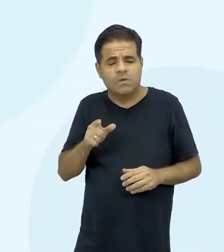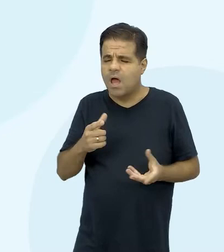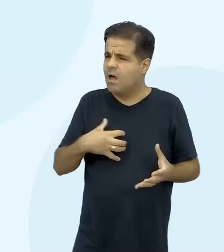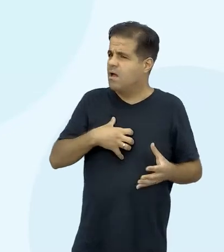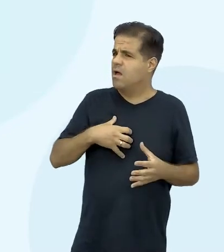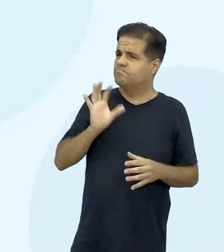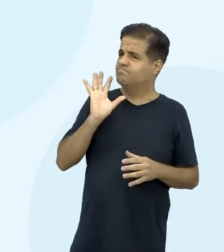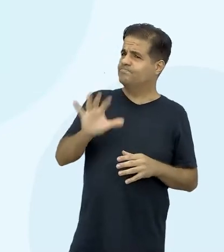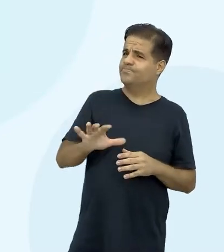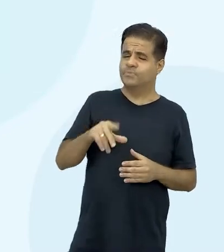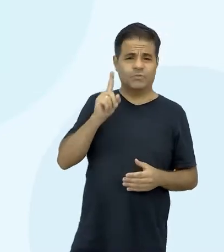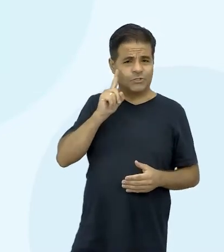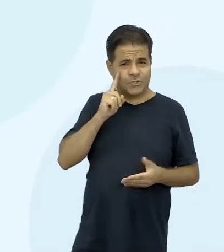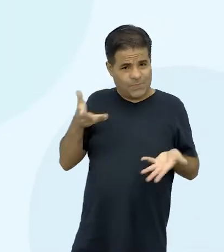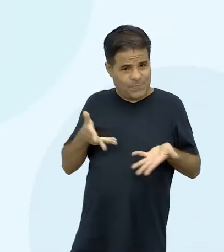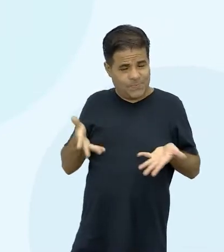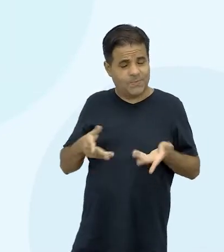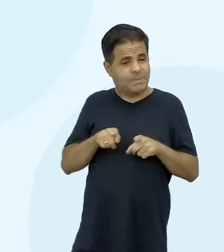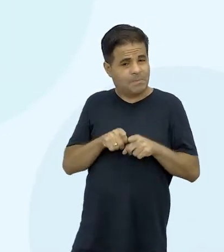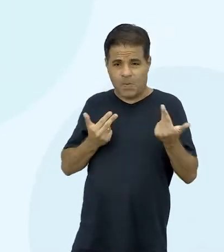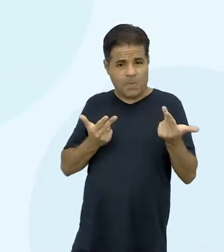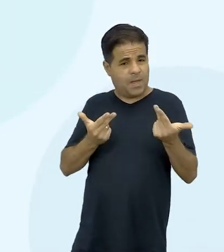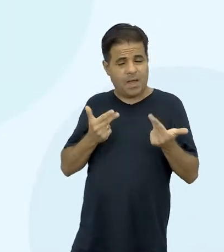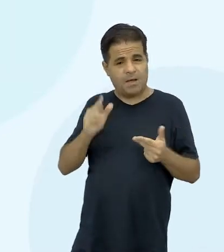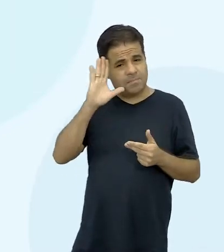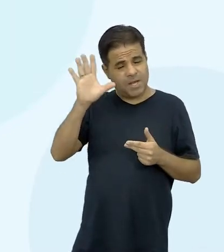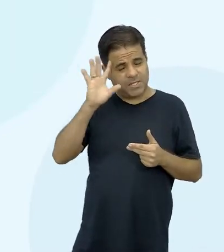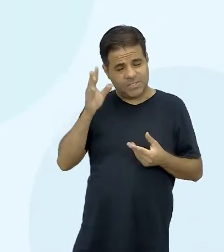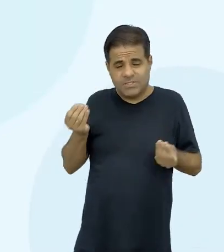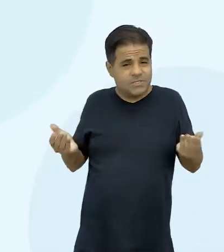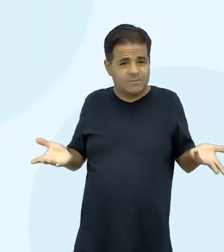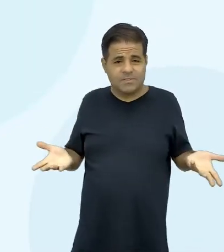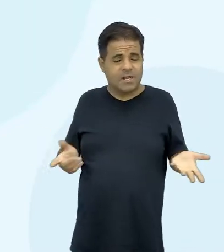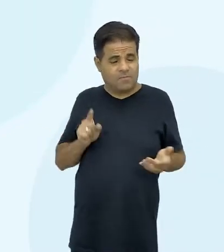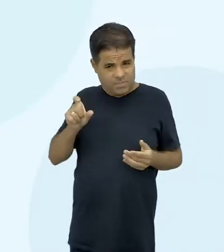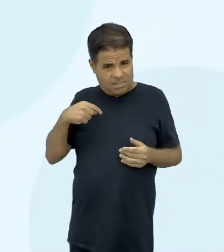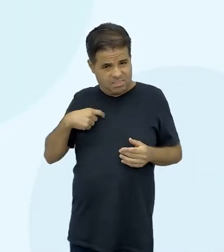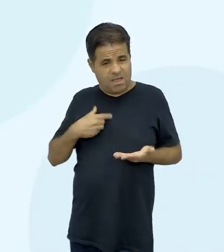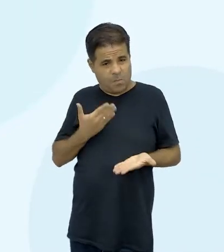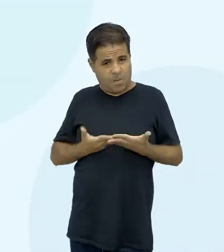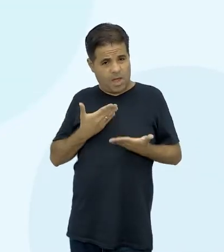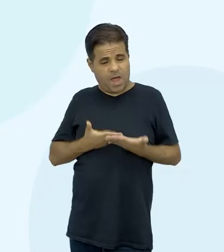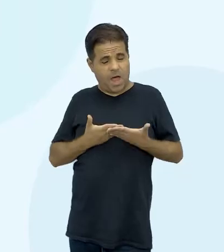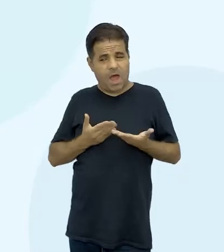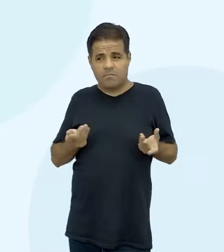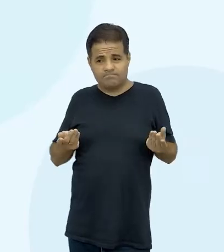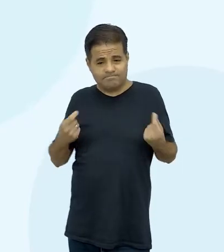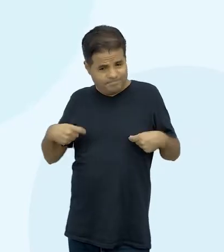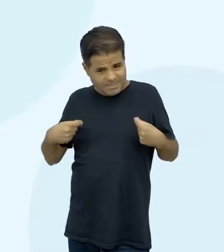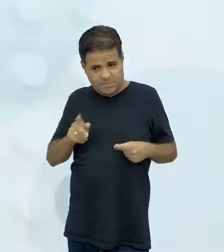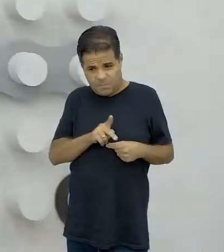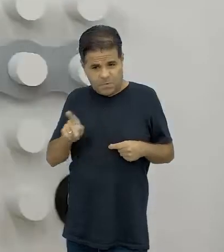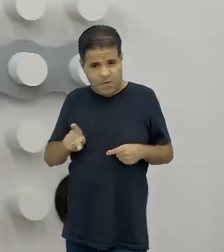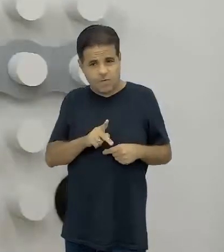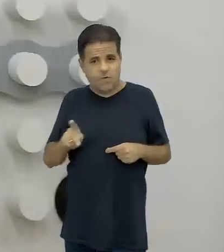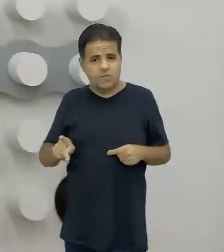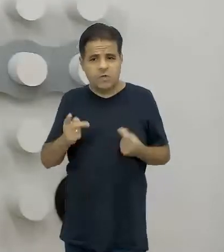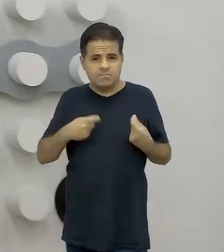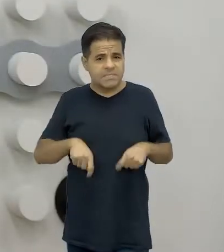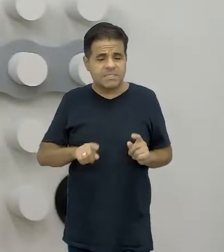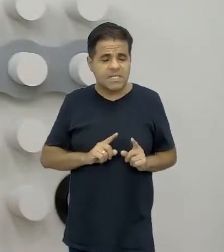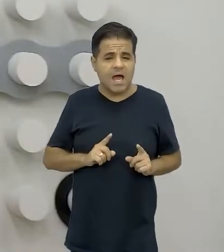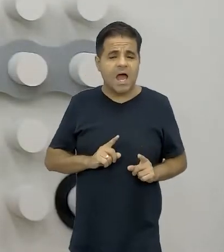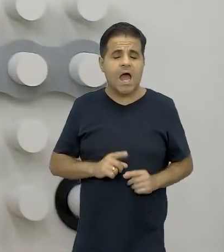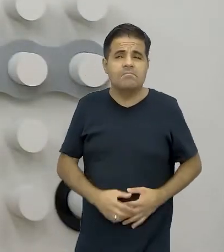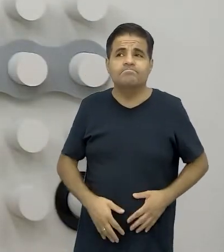chocante até mesmo nos dias atuais, né? Imagina só, você ter uma aula e não precisar de professor.